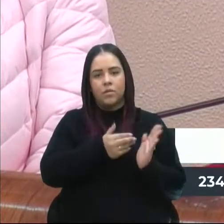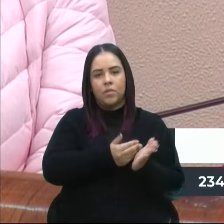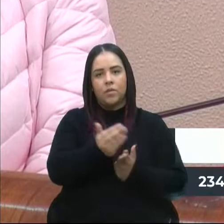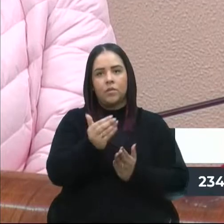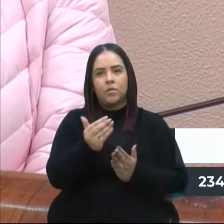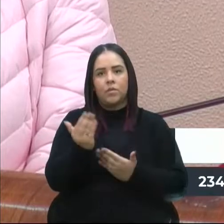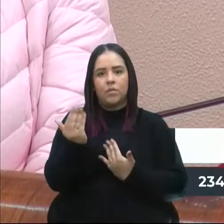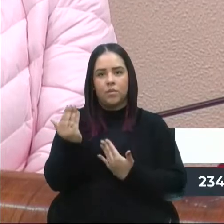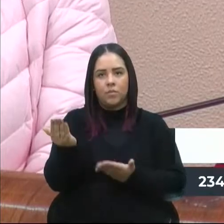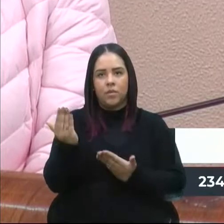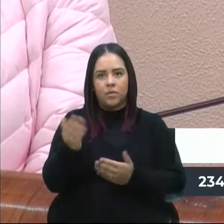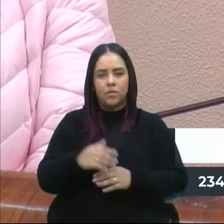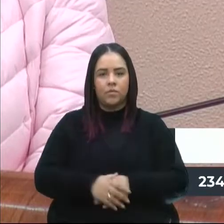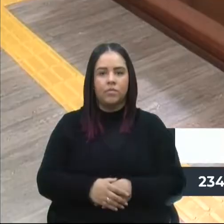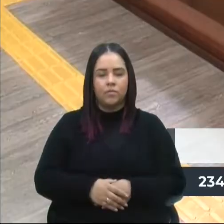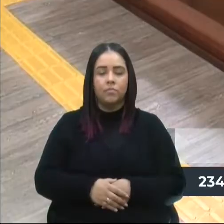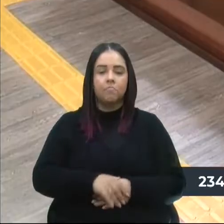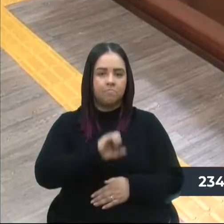homenagem